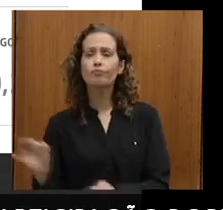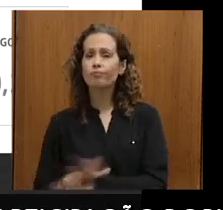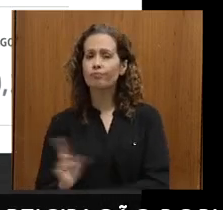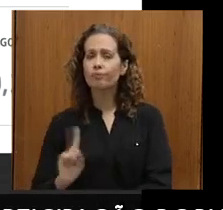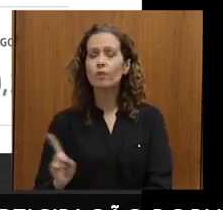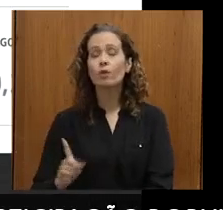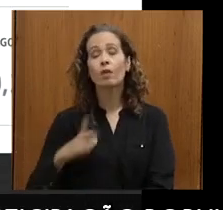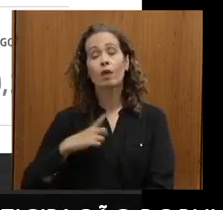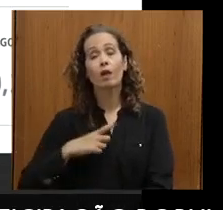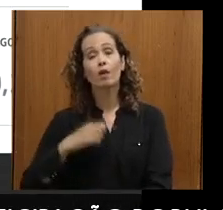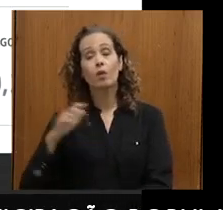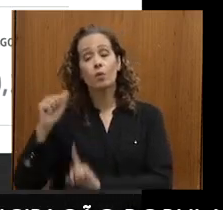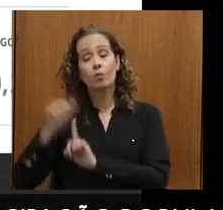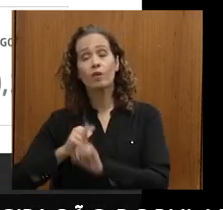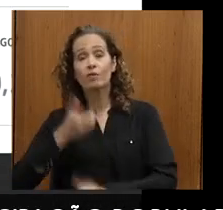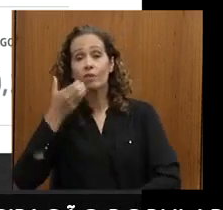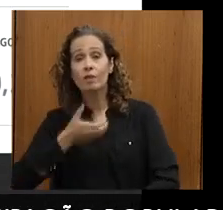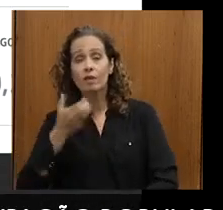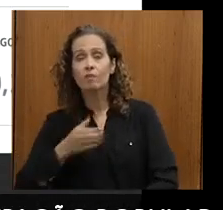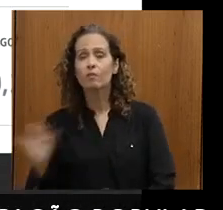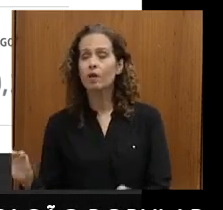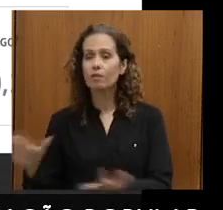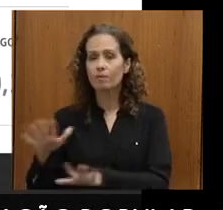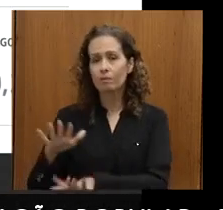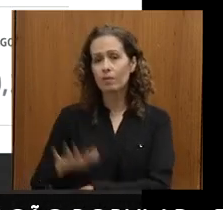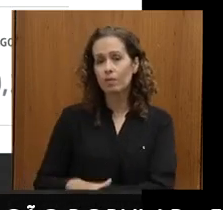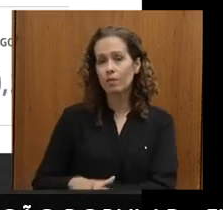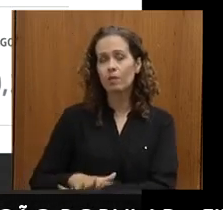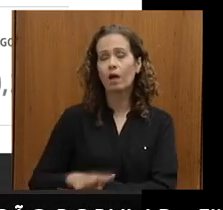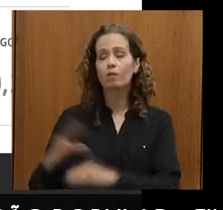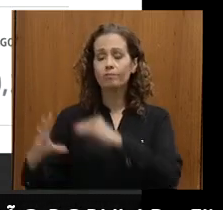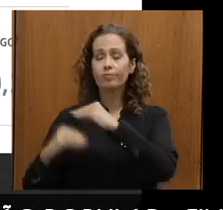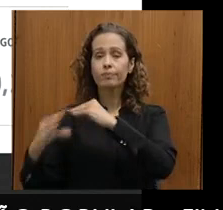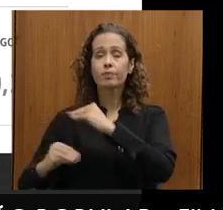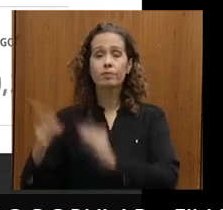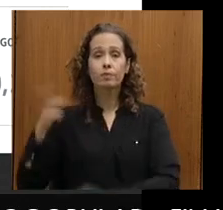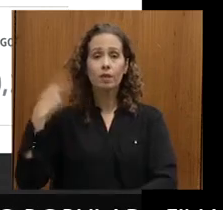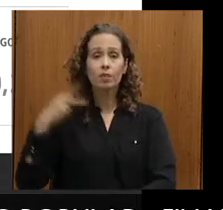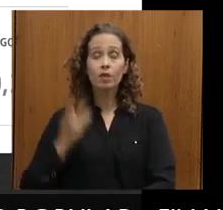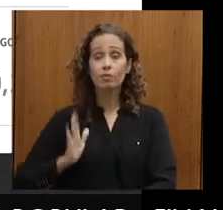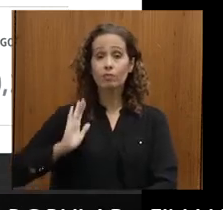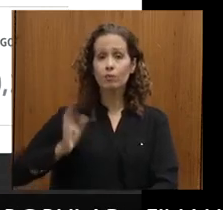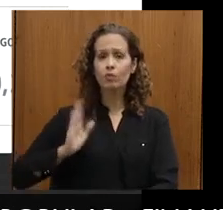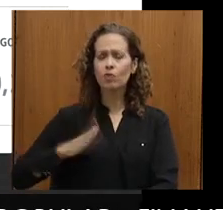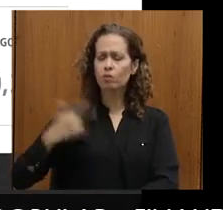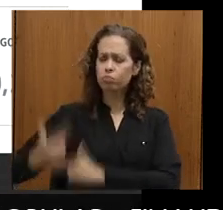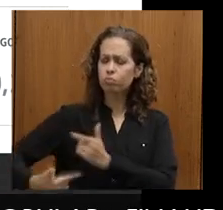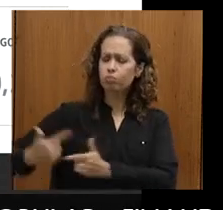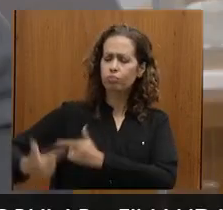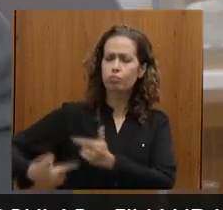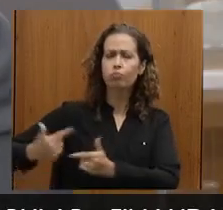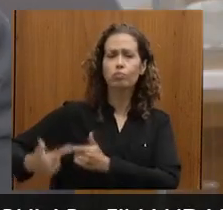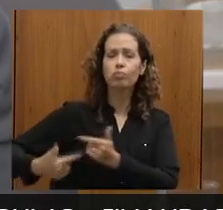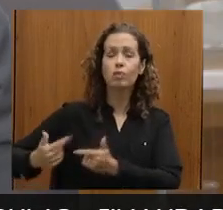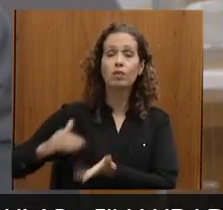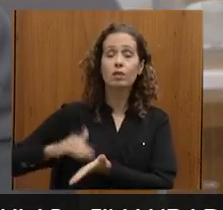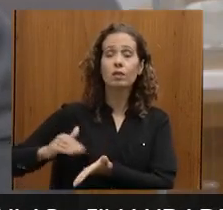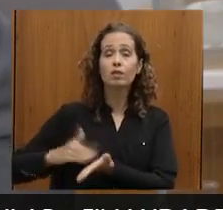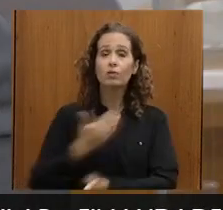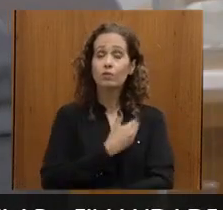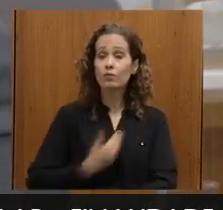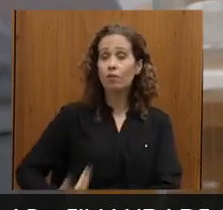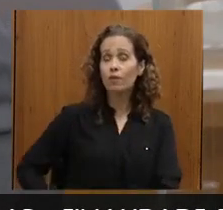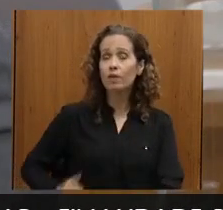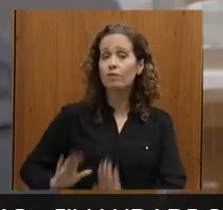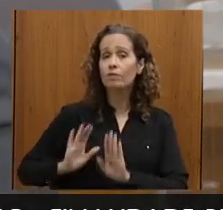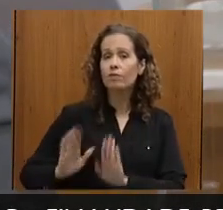de dezembro para finalizar a execução das emendas parlamentares. E já estamos a todo vapor, não só na Secretaria de Governo, mas